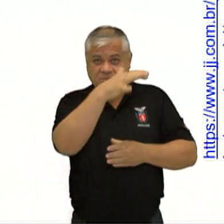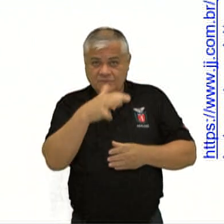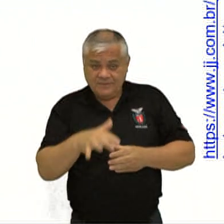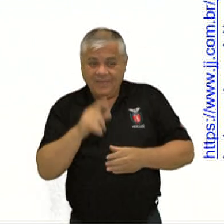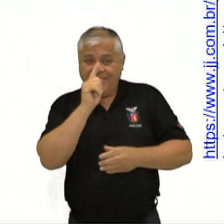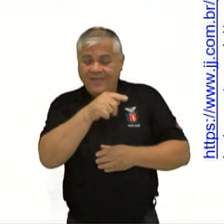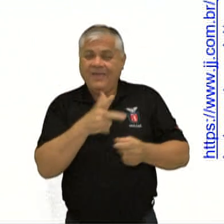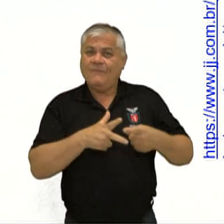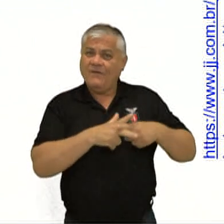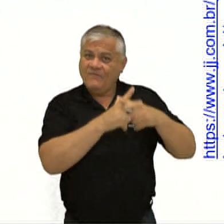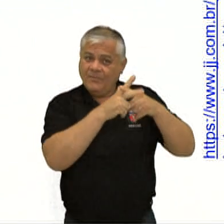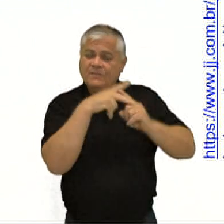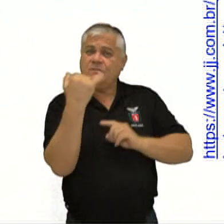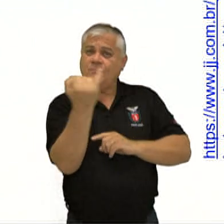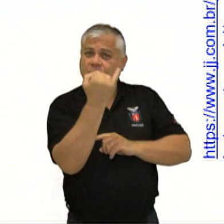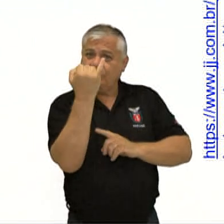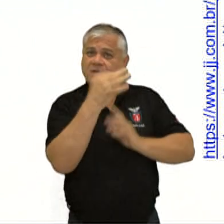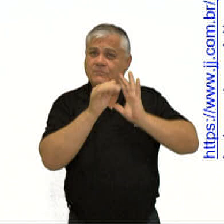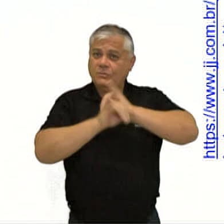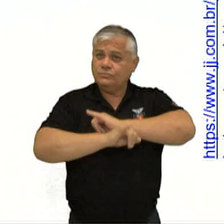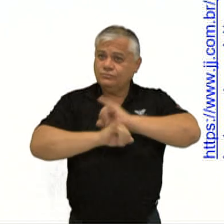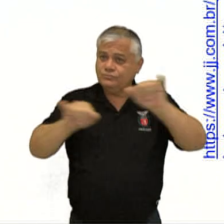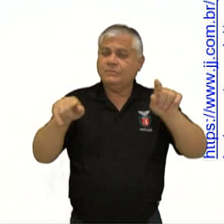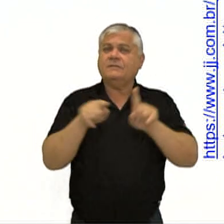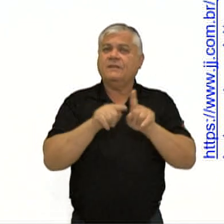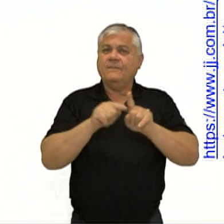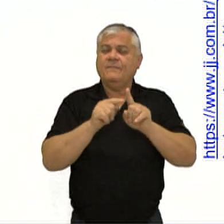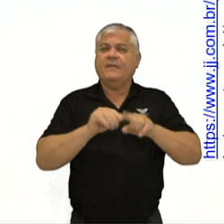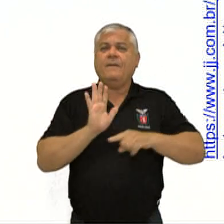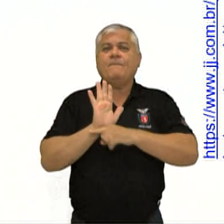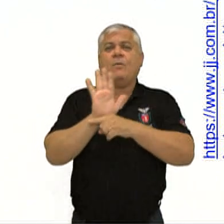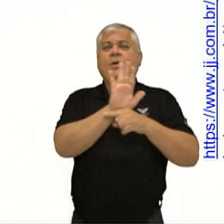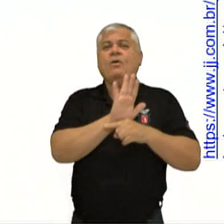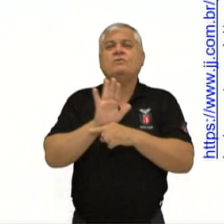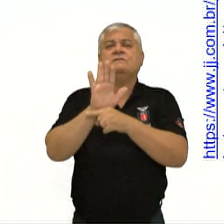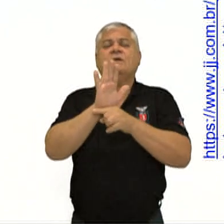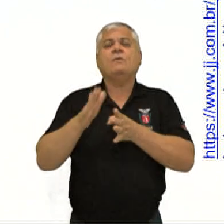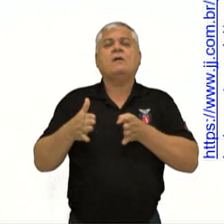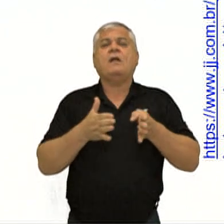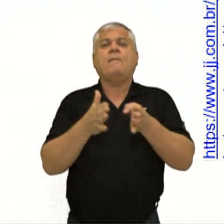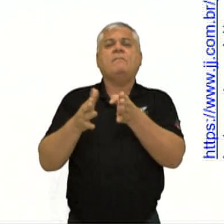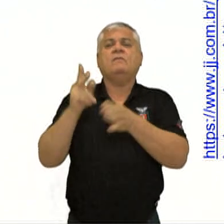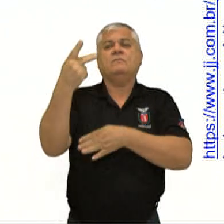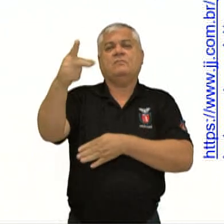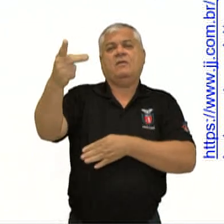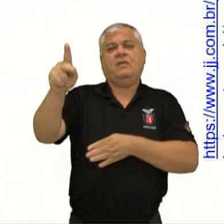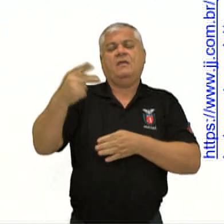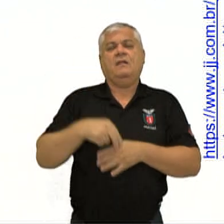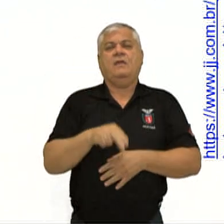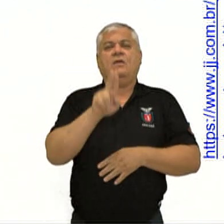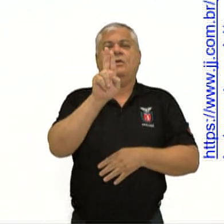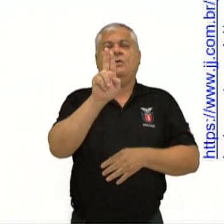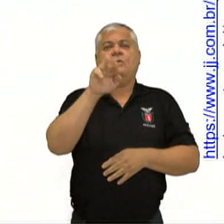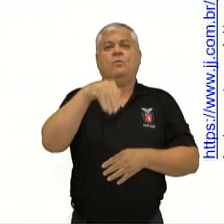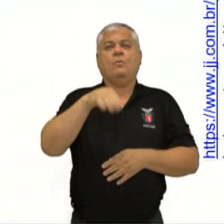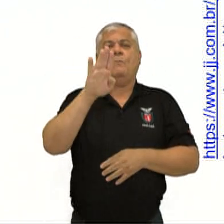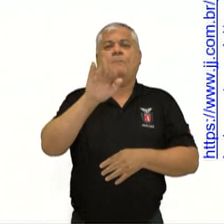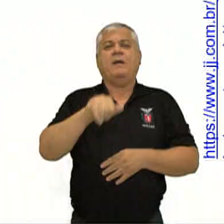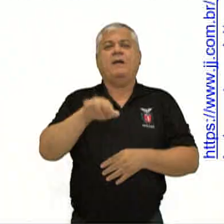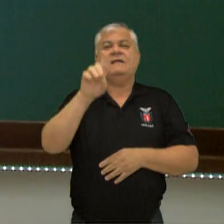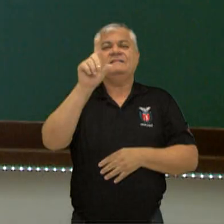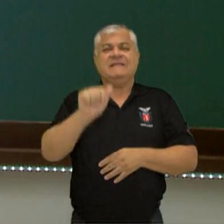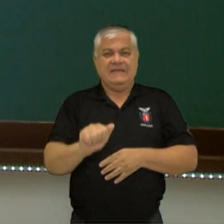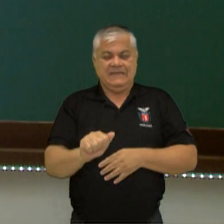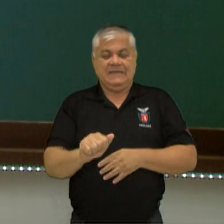tanto na divulgação como na transmissão dos caminhos da sua religião. Umbanda, o nome da Umbanda tem um pouco a ver com isso.